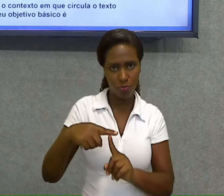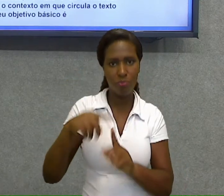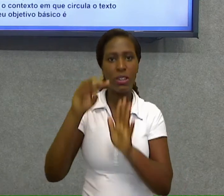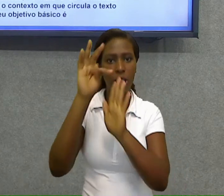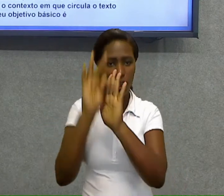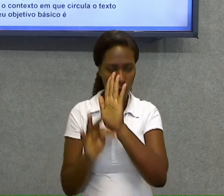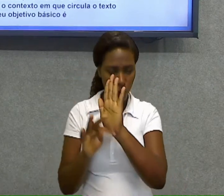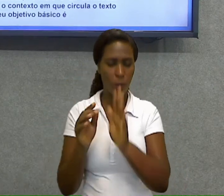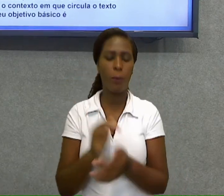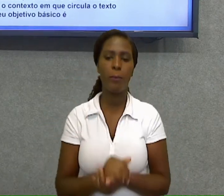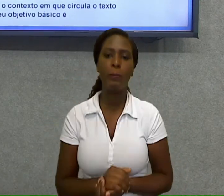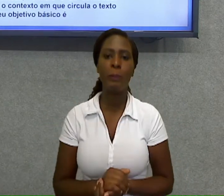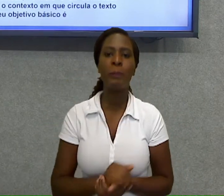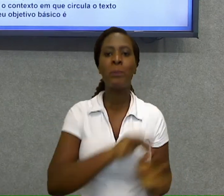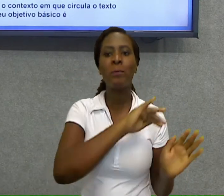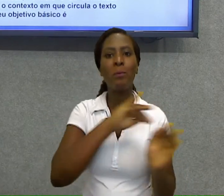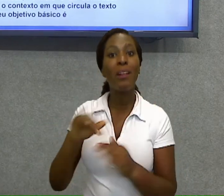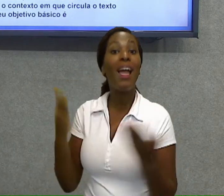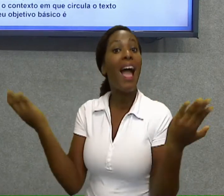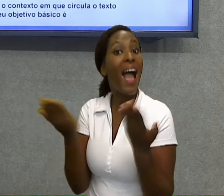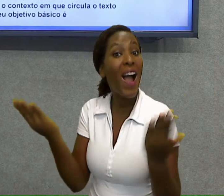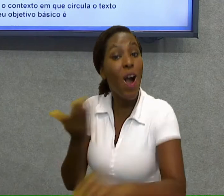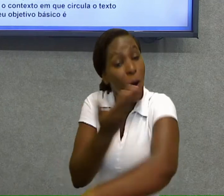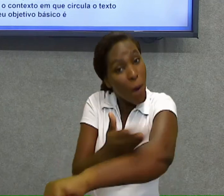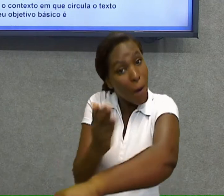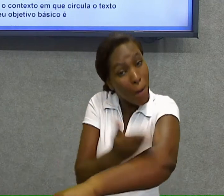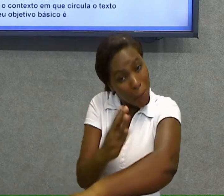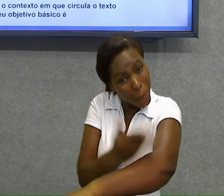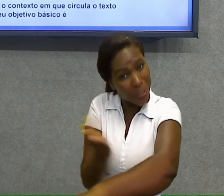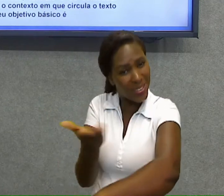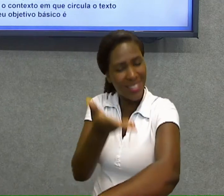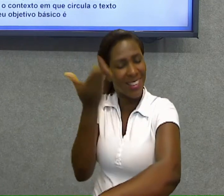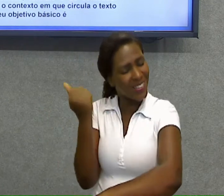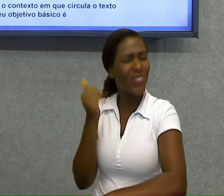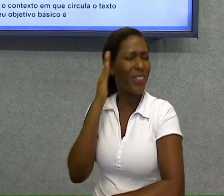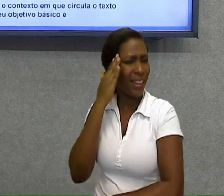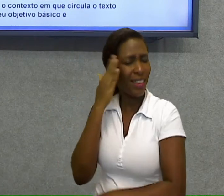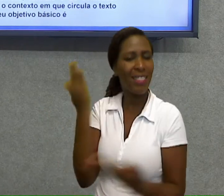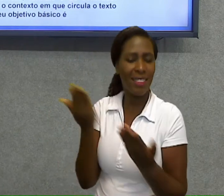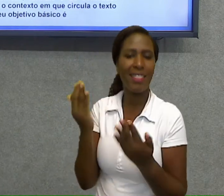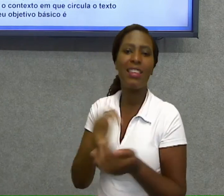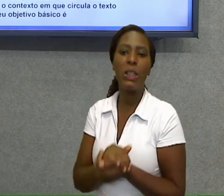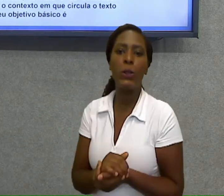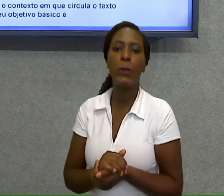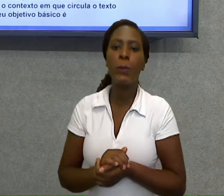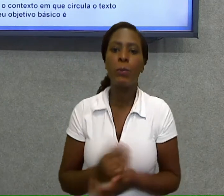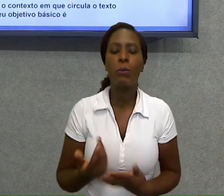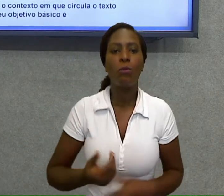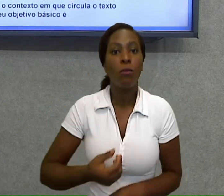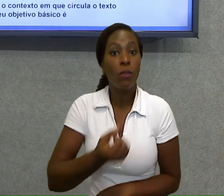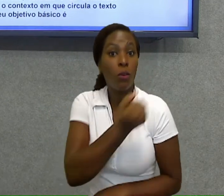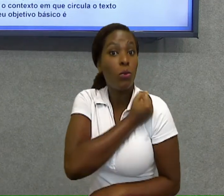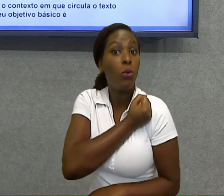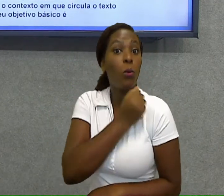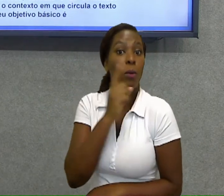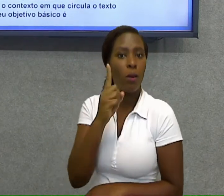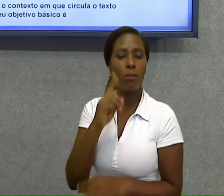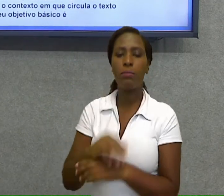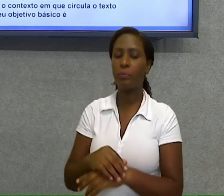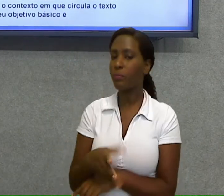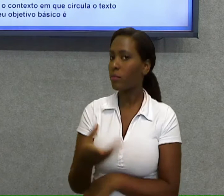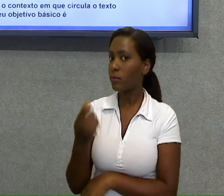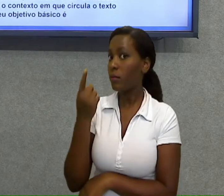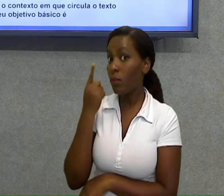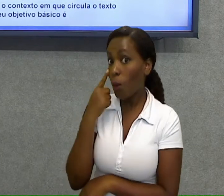que a gente pode perceber. A questão 1, temos Observe, marque a